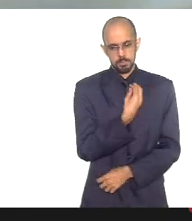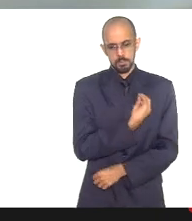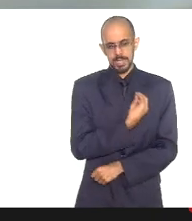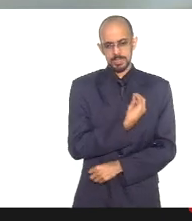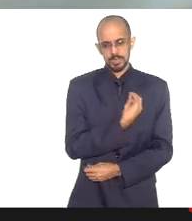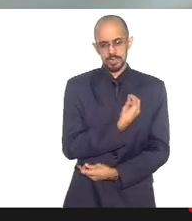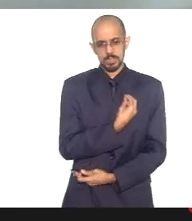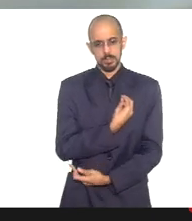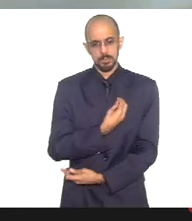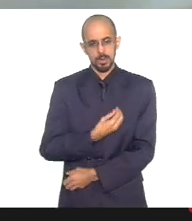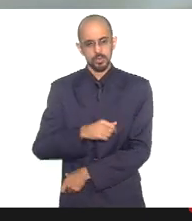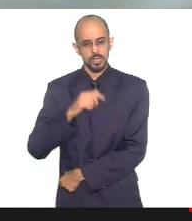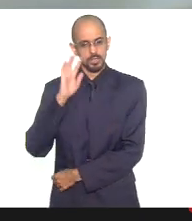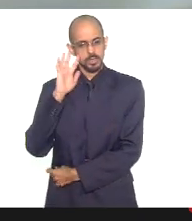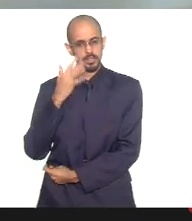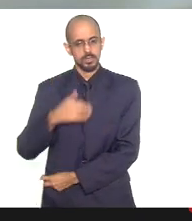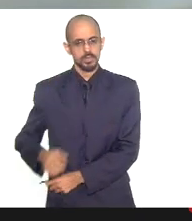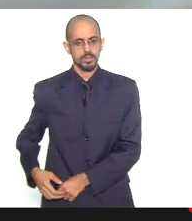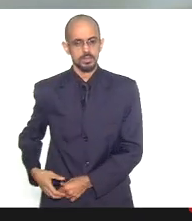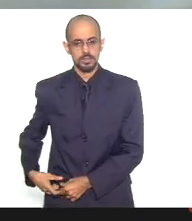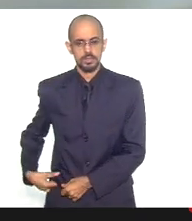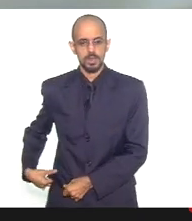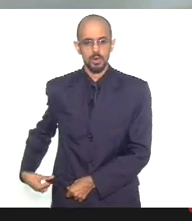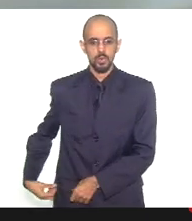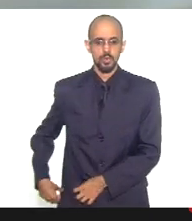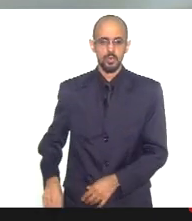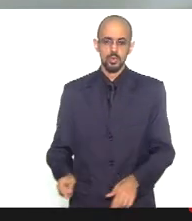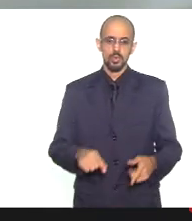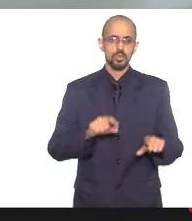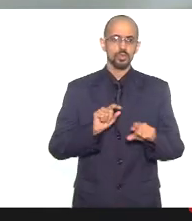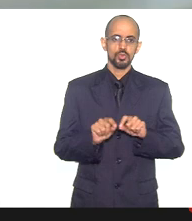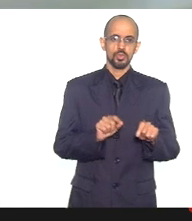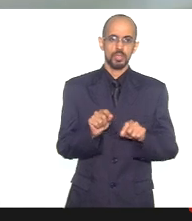participam dessa decisão de reinjetar